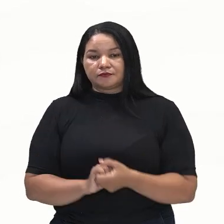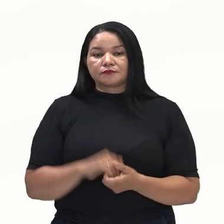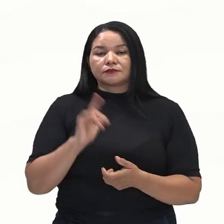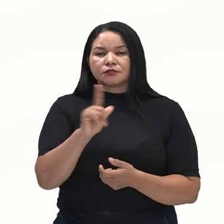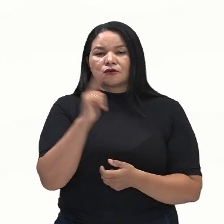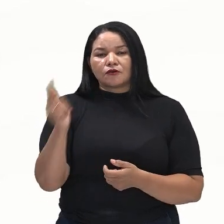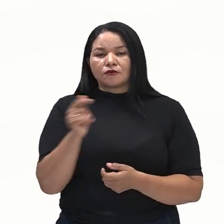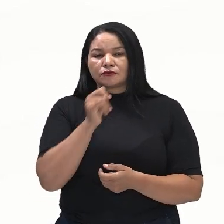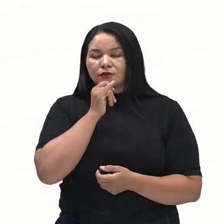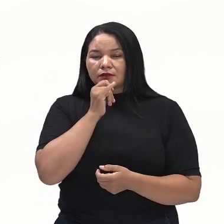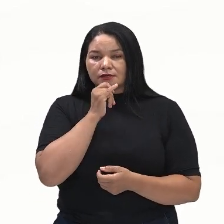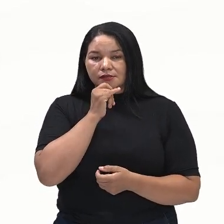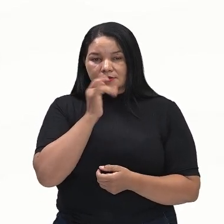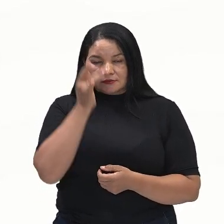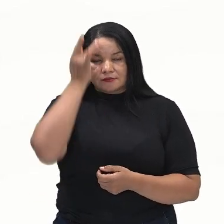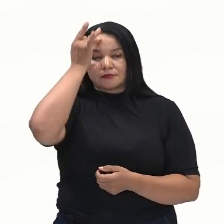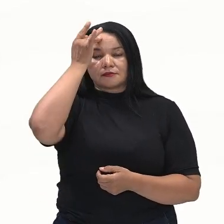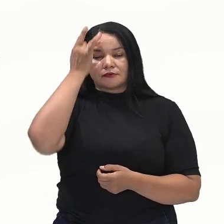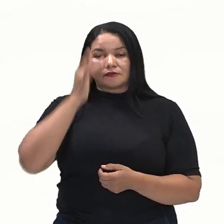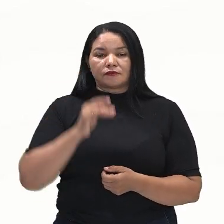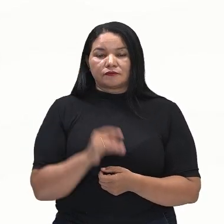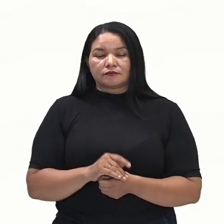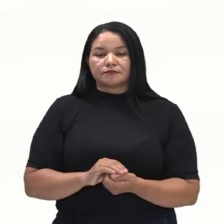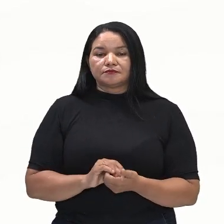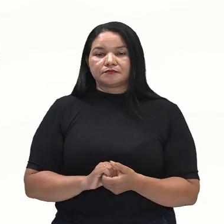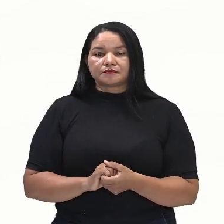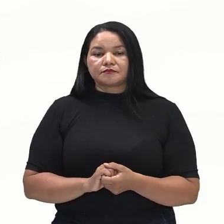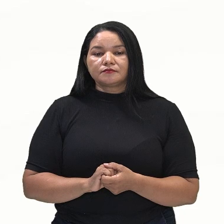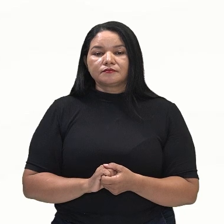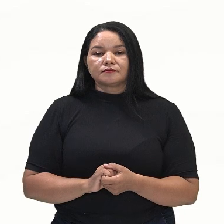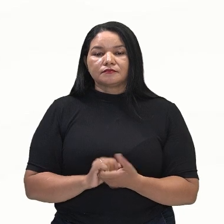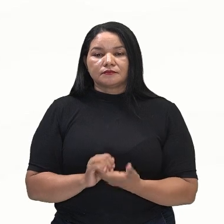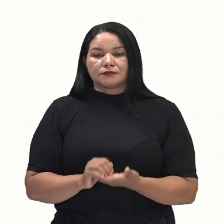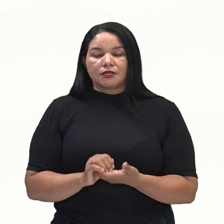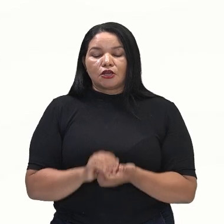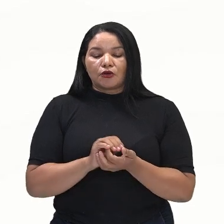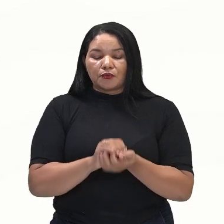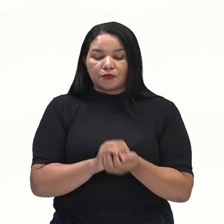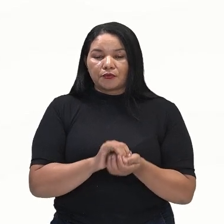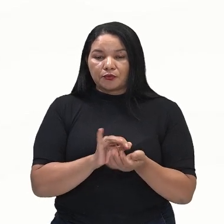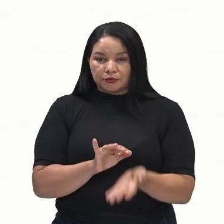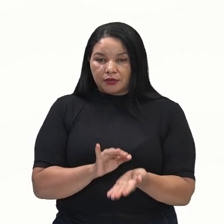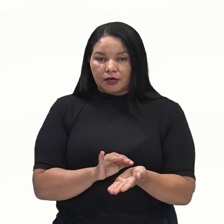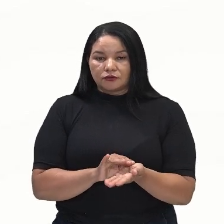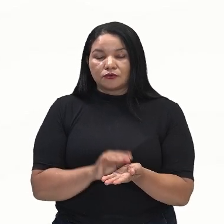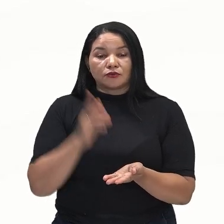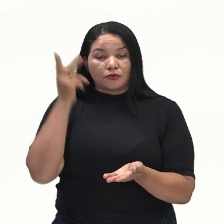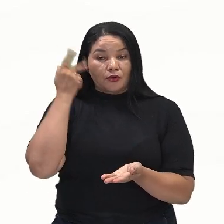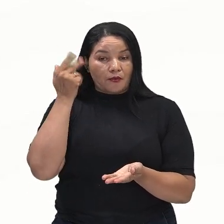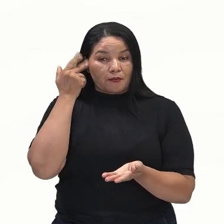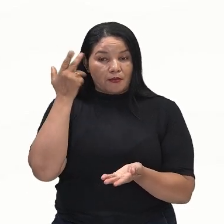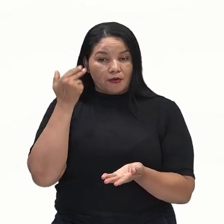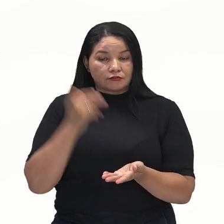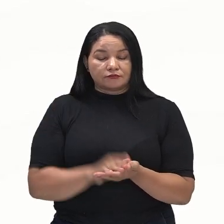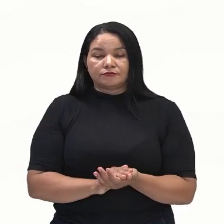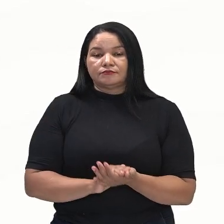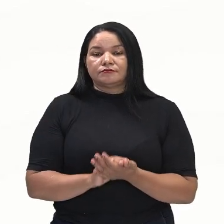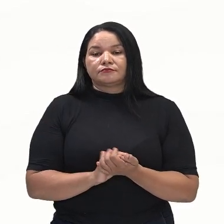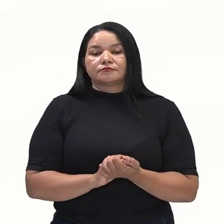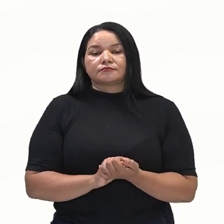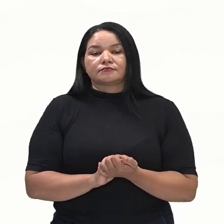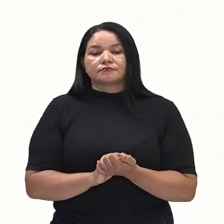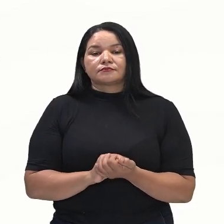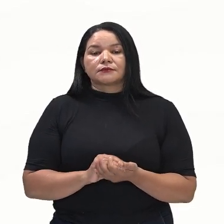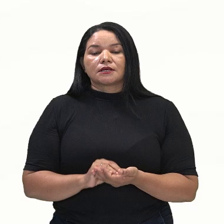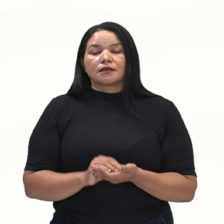para ver se fixa melhor. No lançamento de um dado comum, olha lá aqui, dado comum, tá? Se o dado